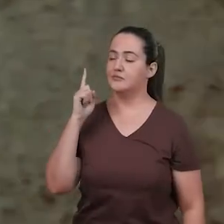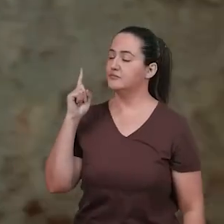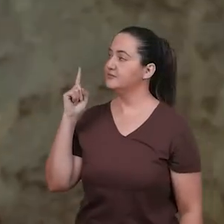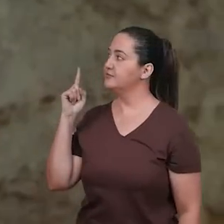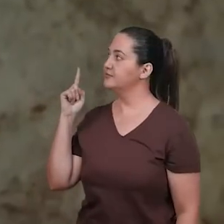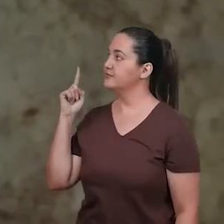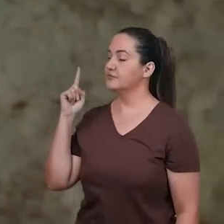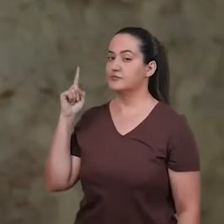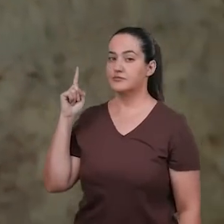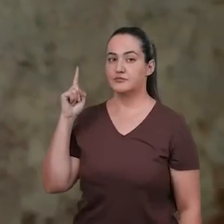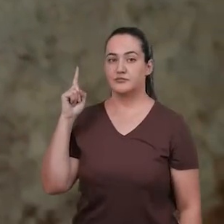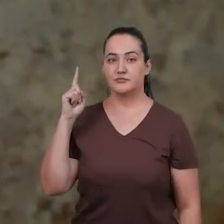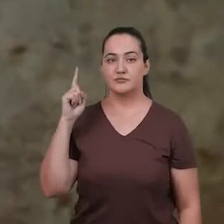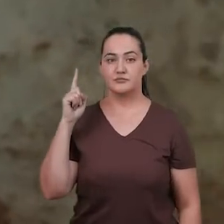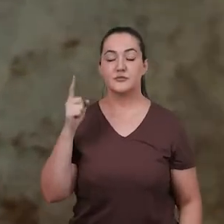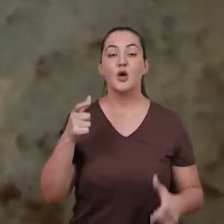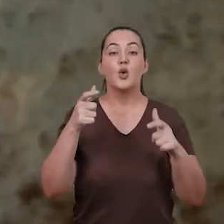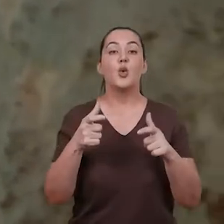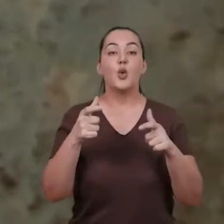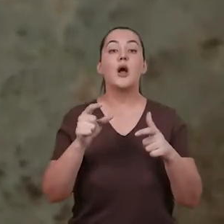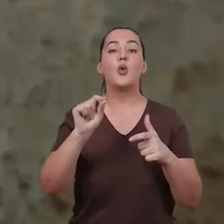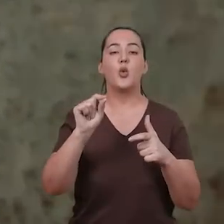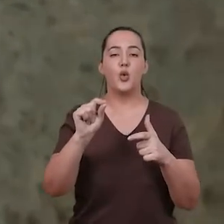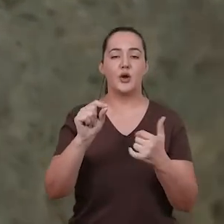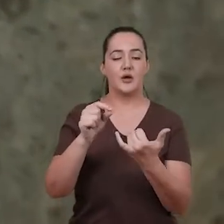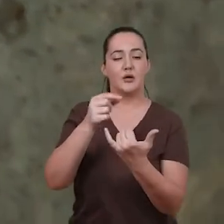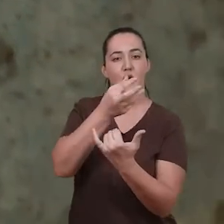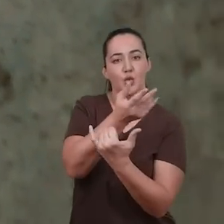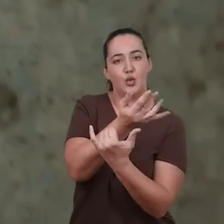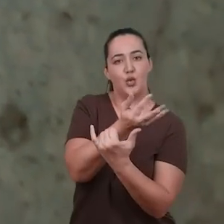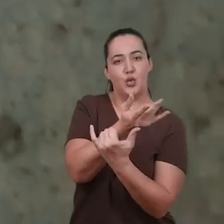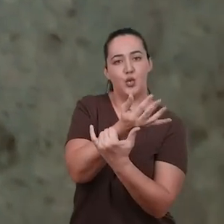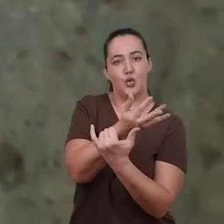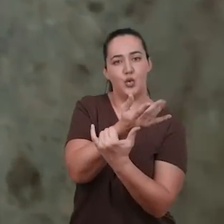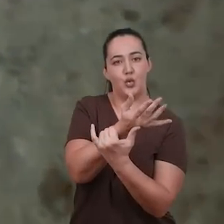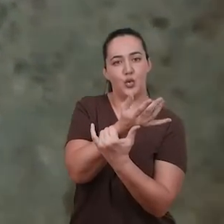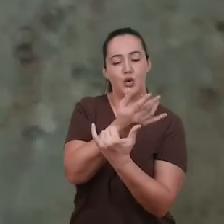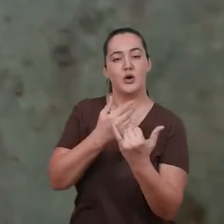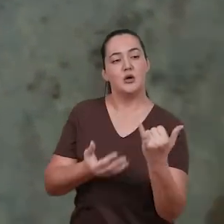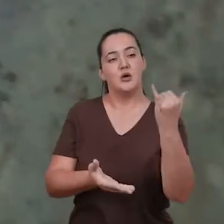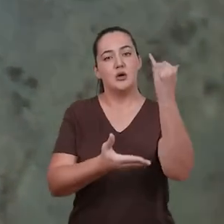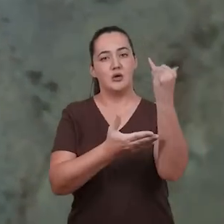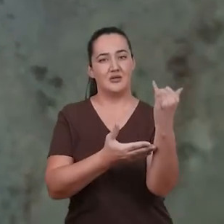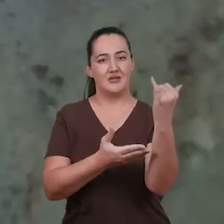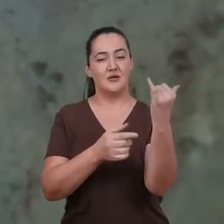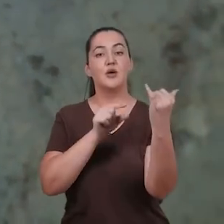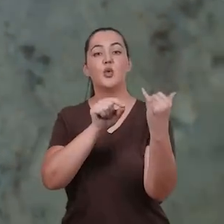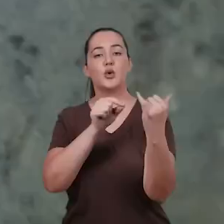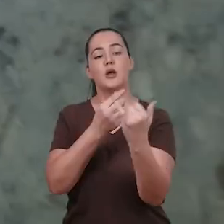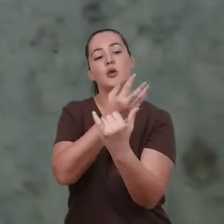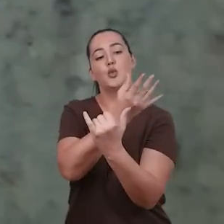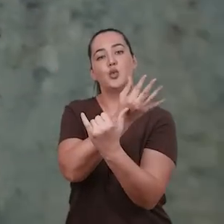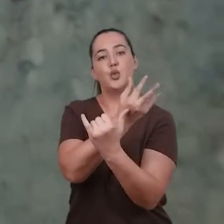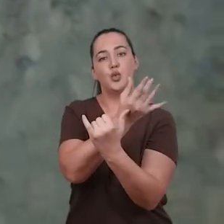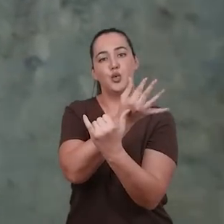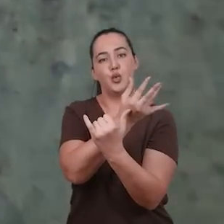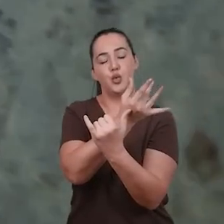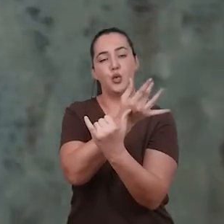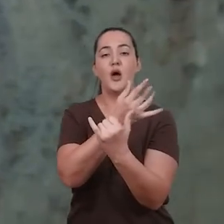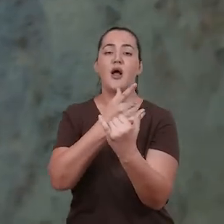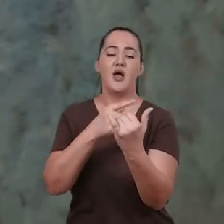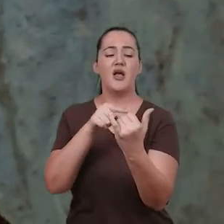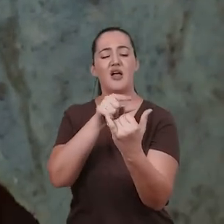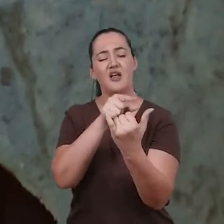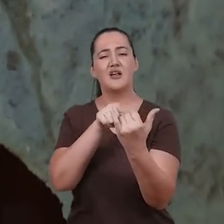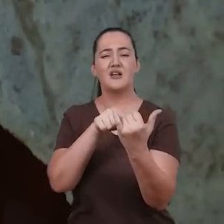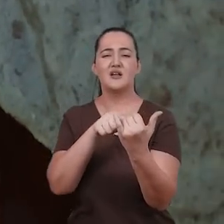vendo aqui o lugar para colocar a lamparina? Agora vem um lado assim emocionante da coisa. A lamparina era colocada